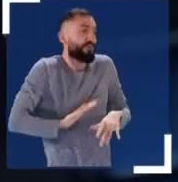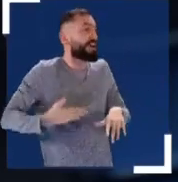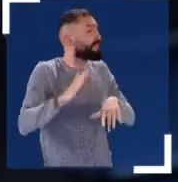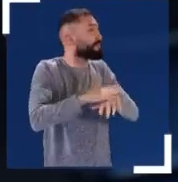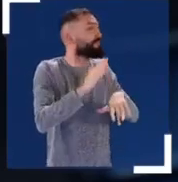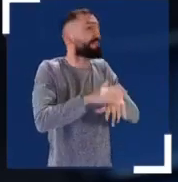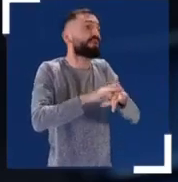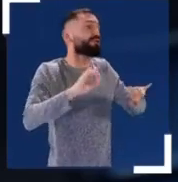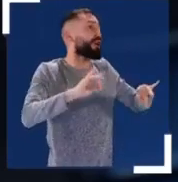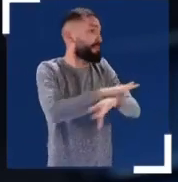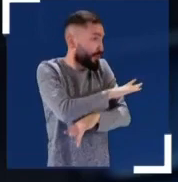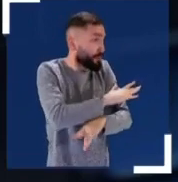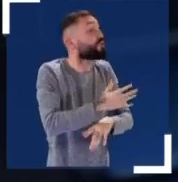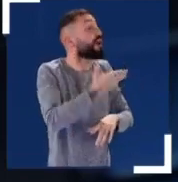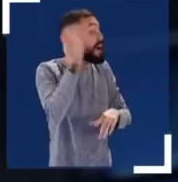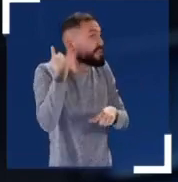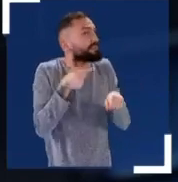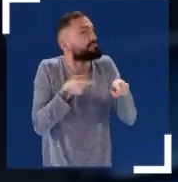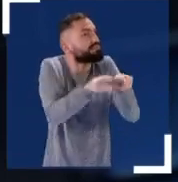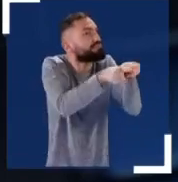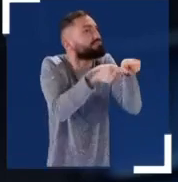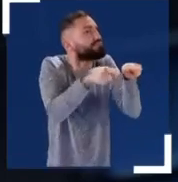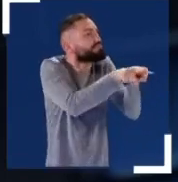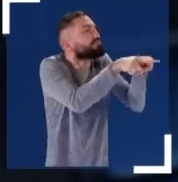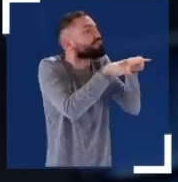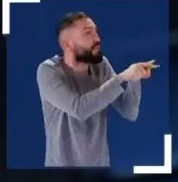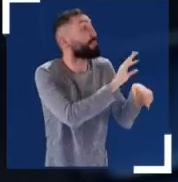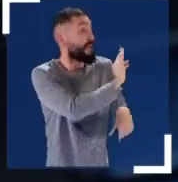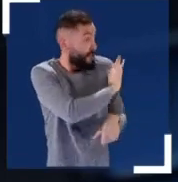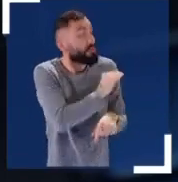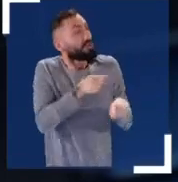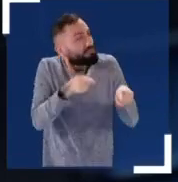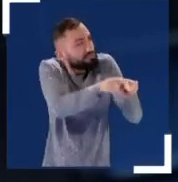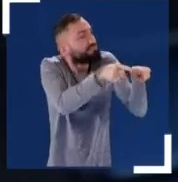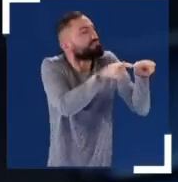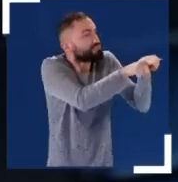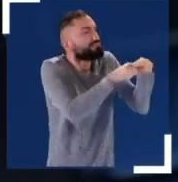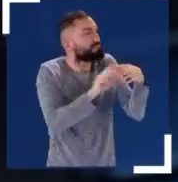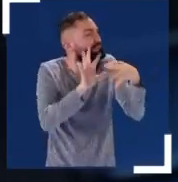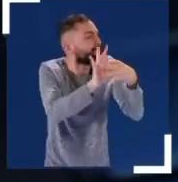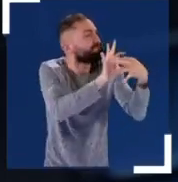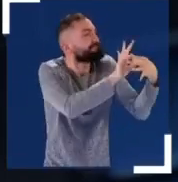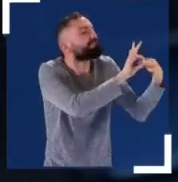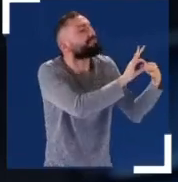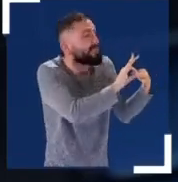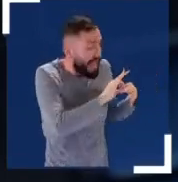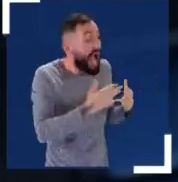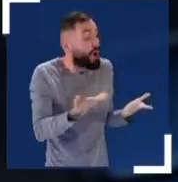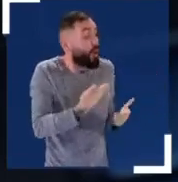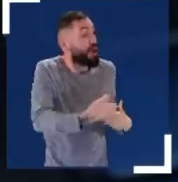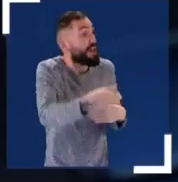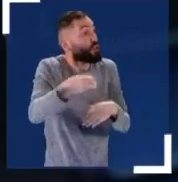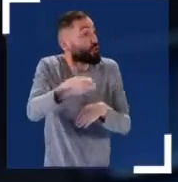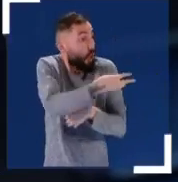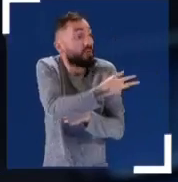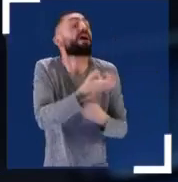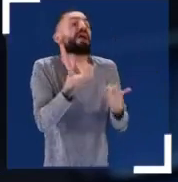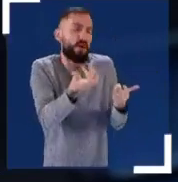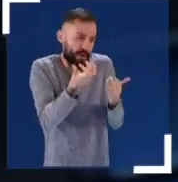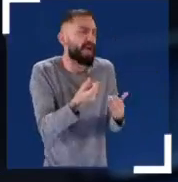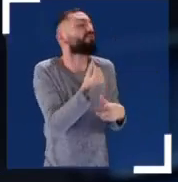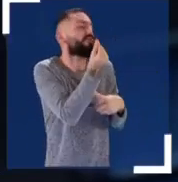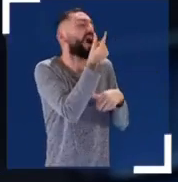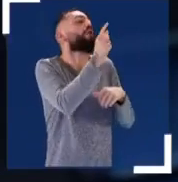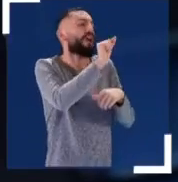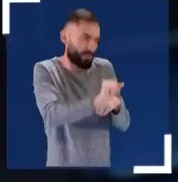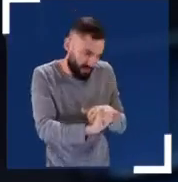fez isso em parceria com vários prefeitos. Nós temos feito muitas vezes. Eu quero que as concessões novas possam ter tarifa reduzida. É possível